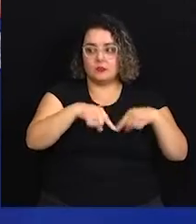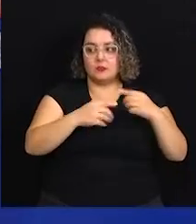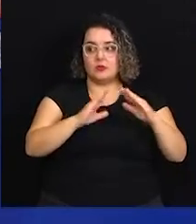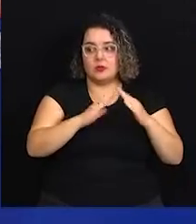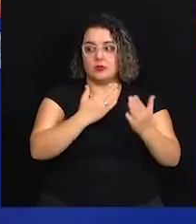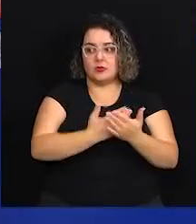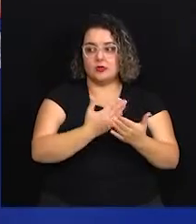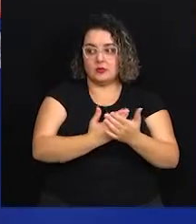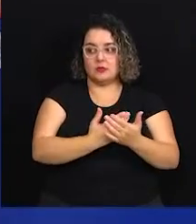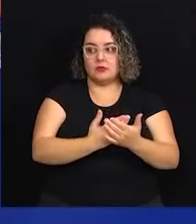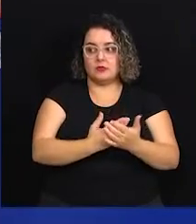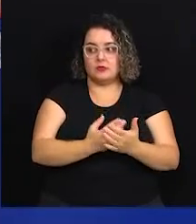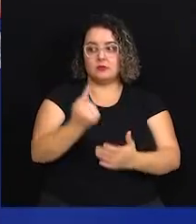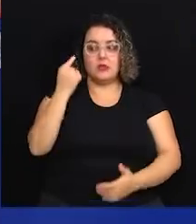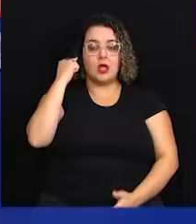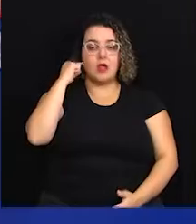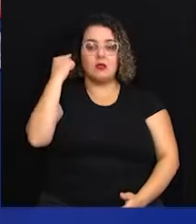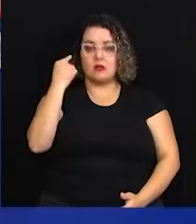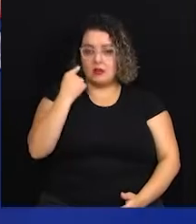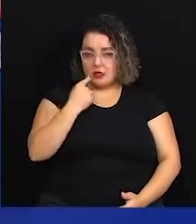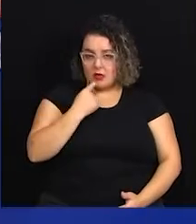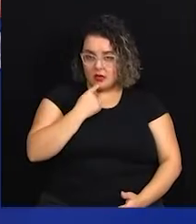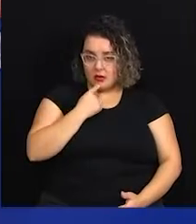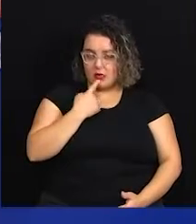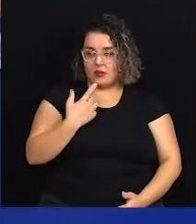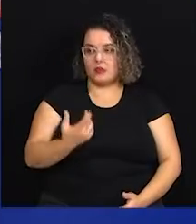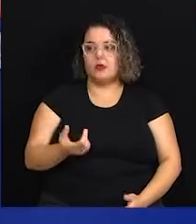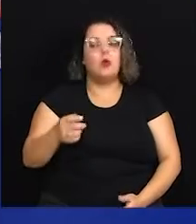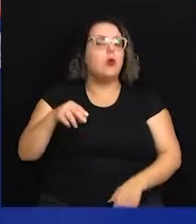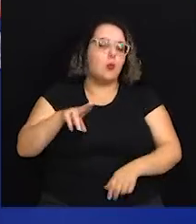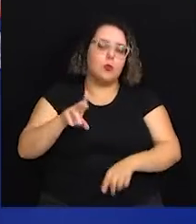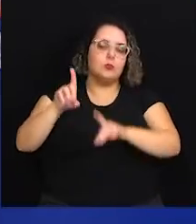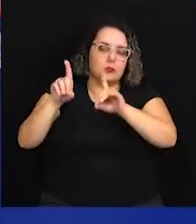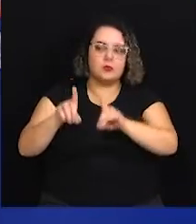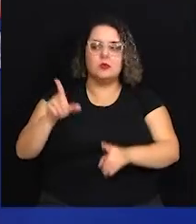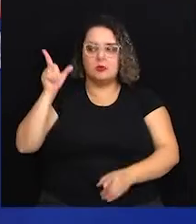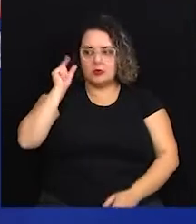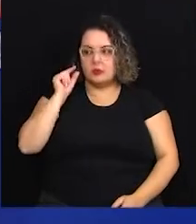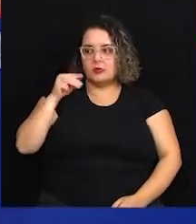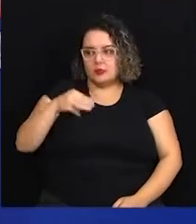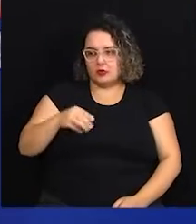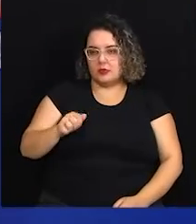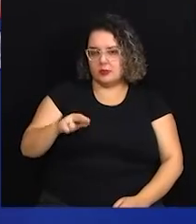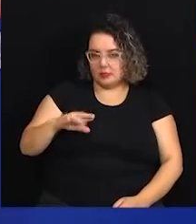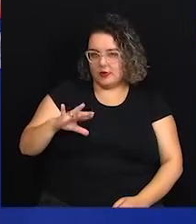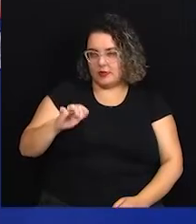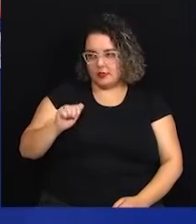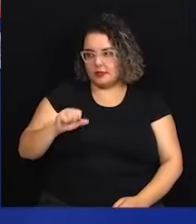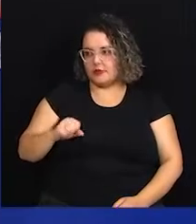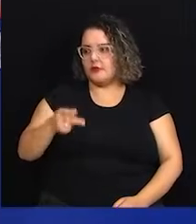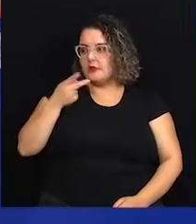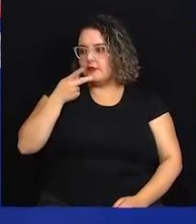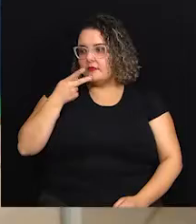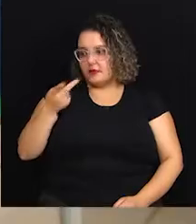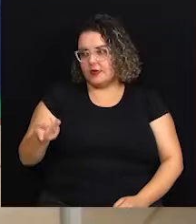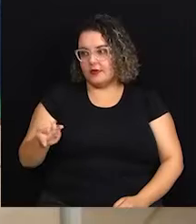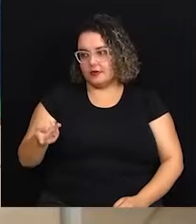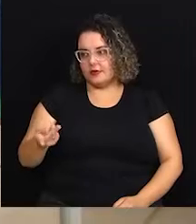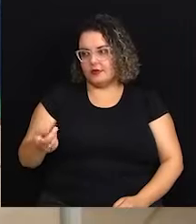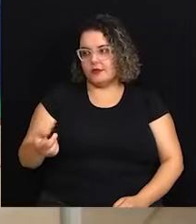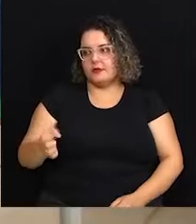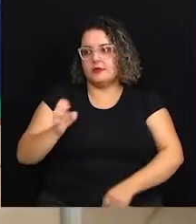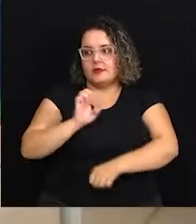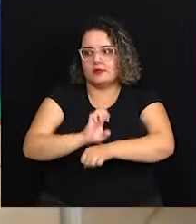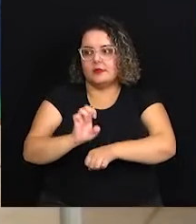escola para deficiente auditivo. E aí, quando eu fui avisar a Márcia que meu estágio estava acabando, né, que eu não